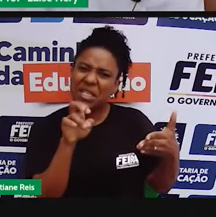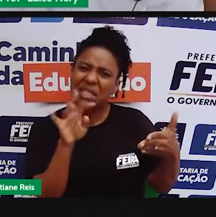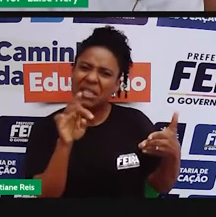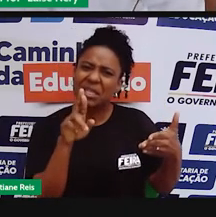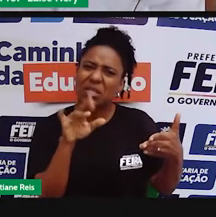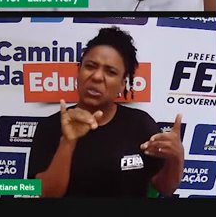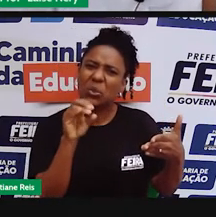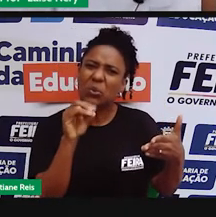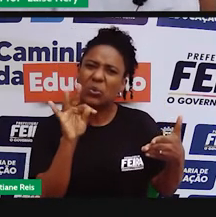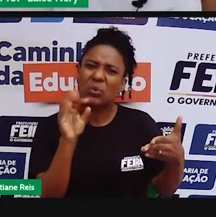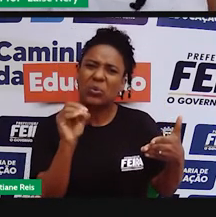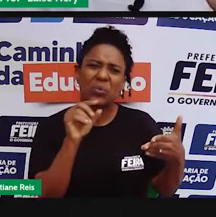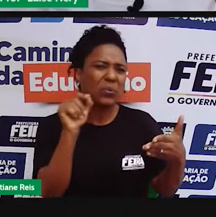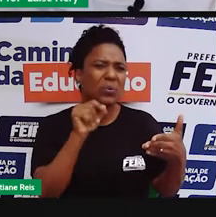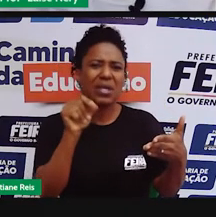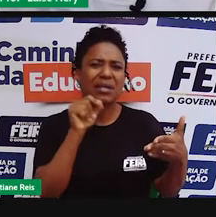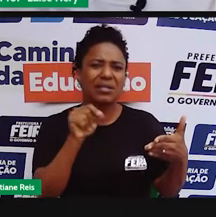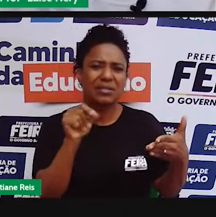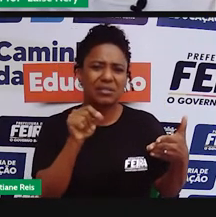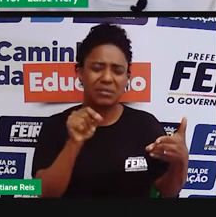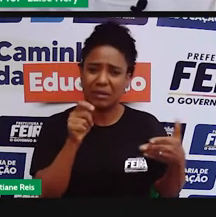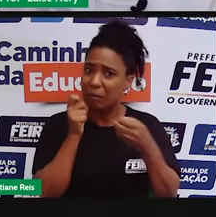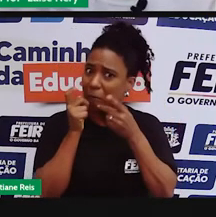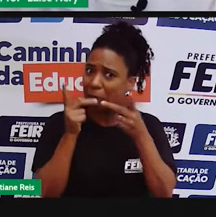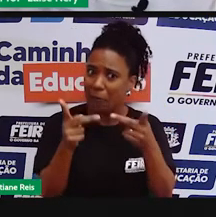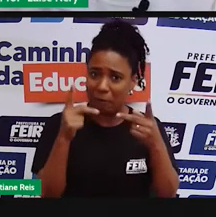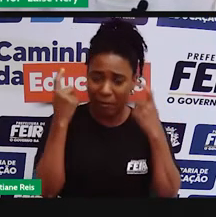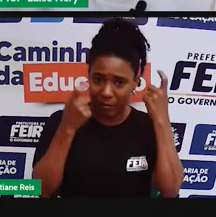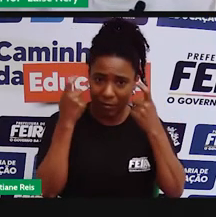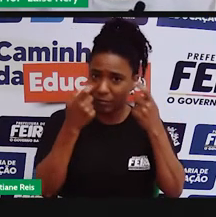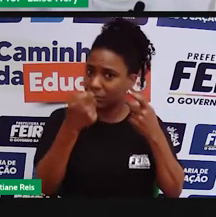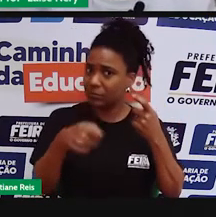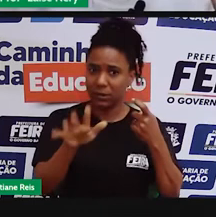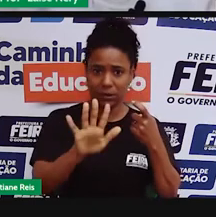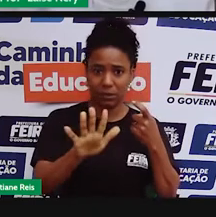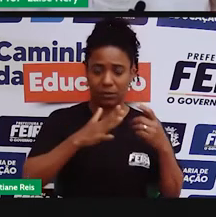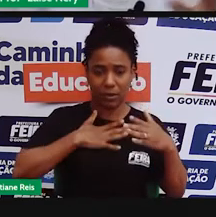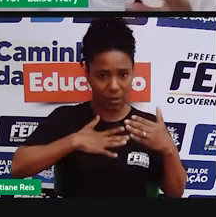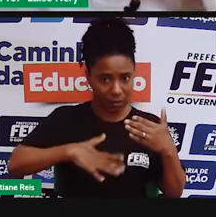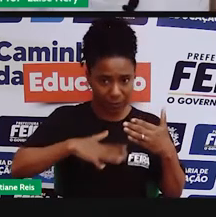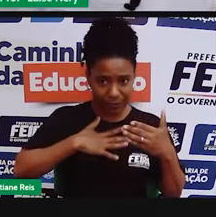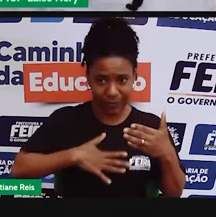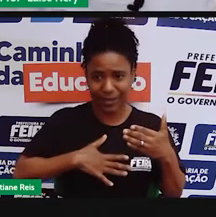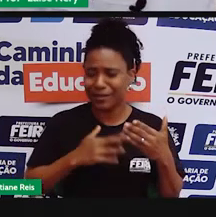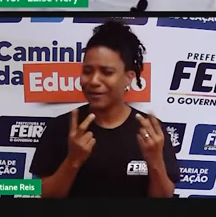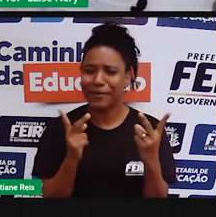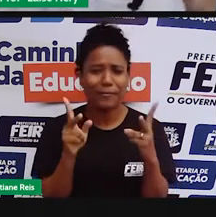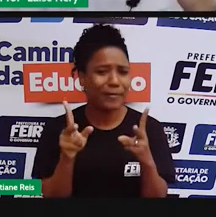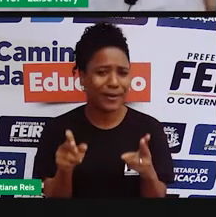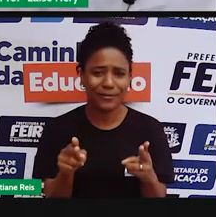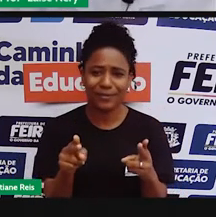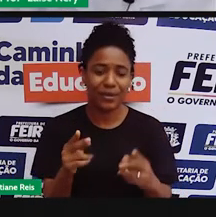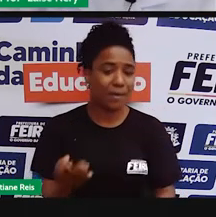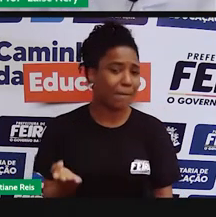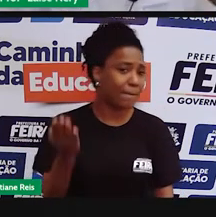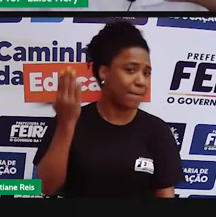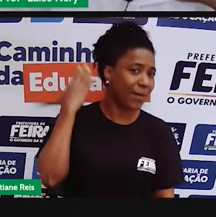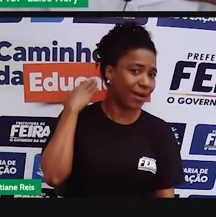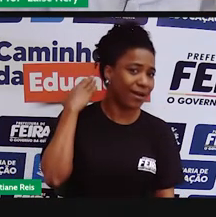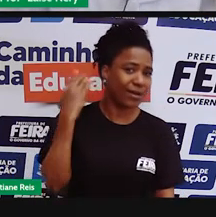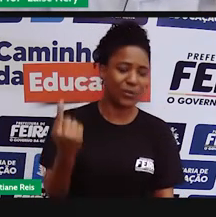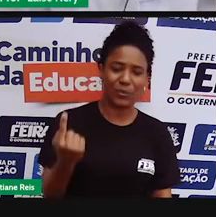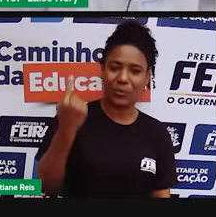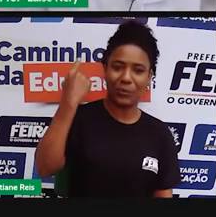ficar assustado, nem preocupado, nem vai xingar a prof, pelo amor de Deus. Pretérito é a mesma coisa que passado, é só uma forma mais chique,